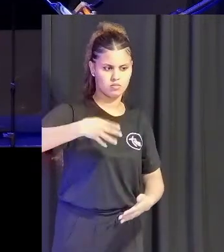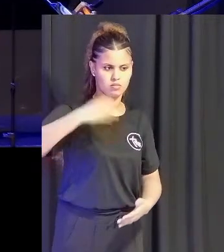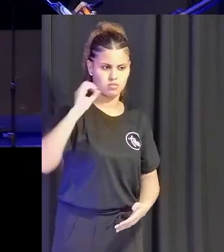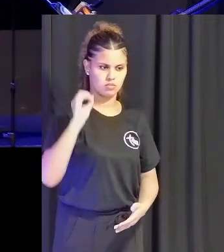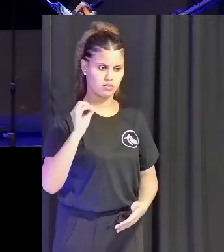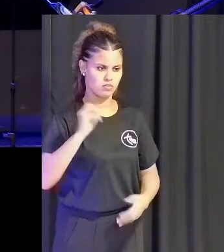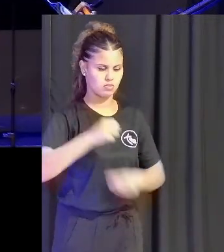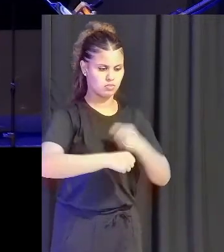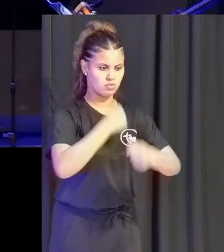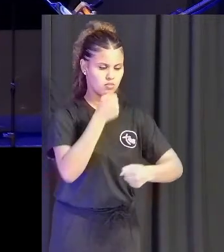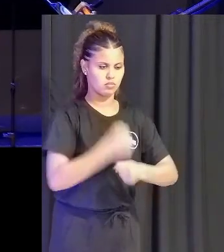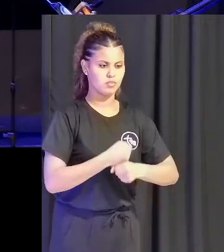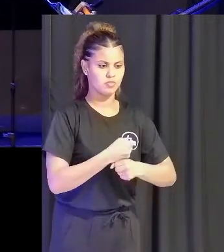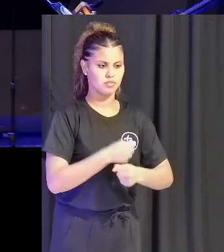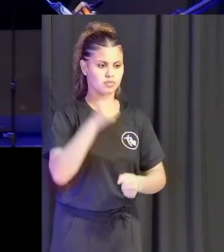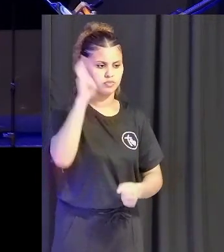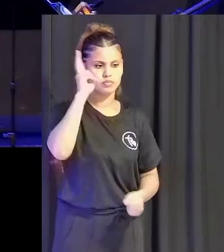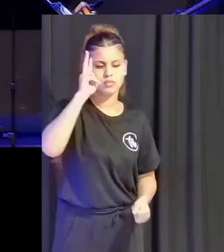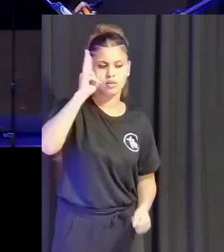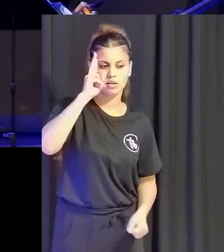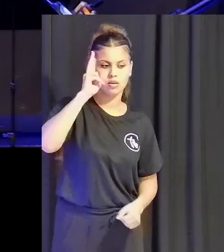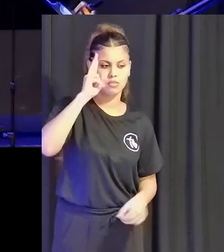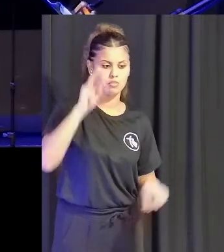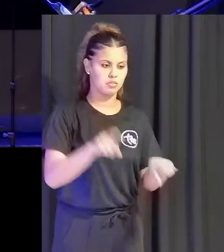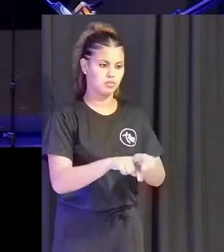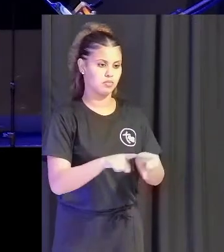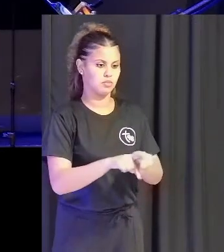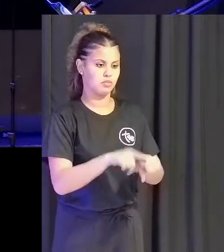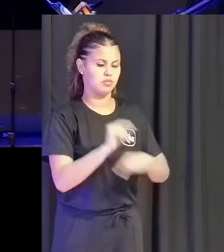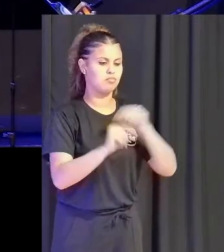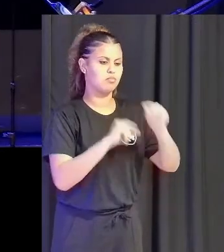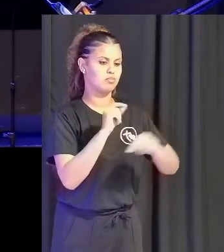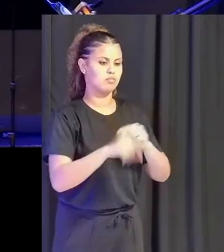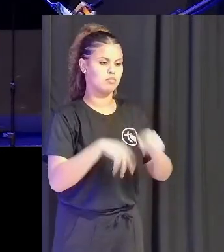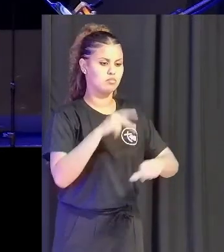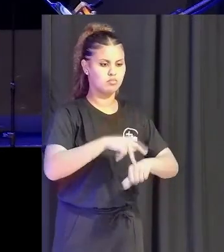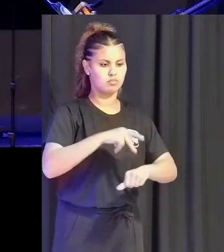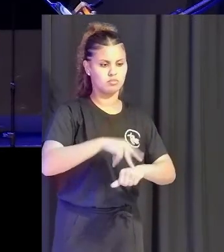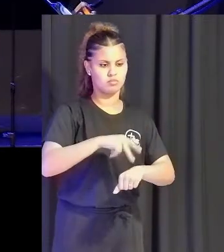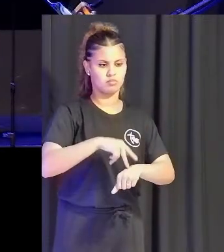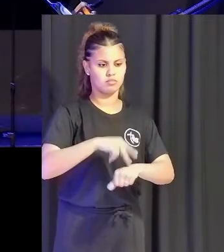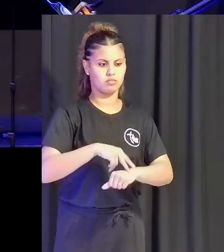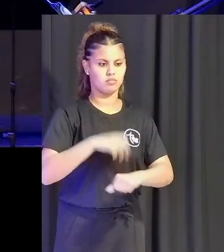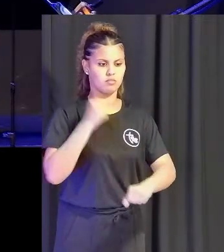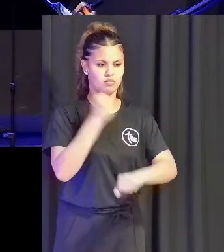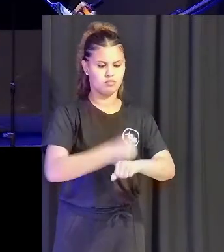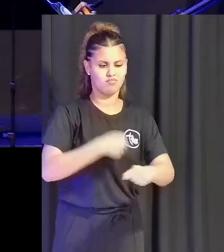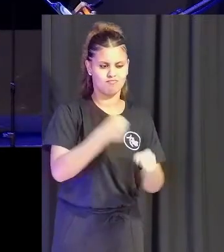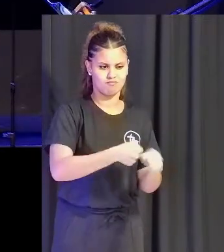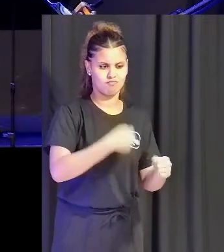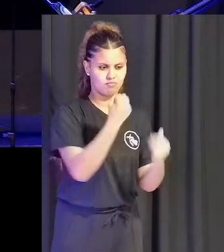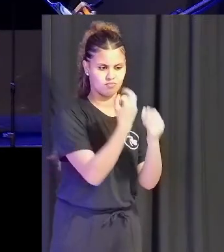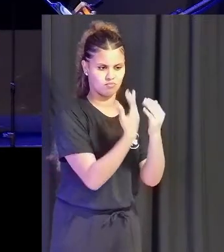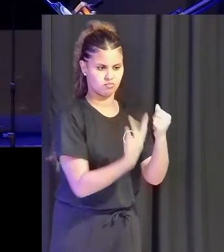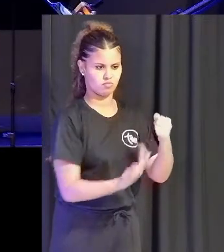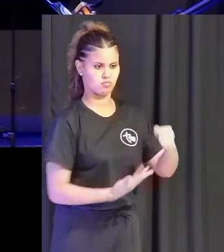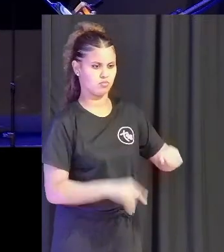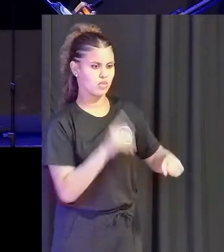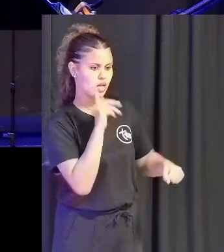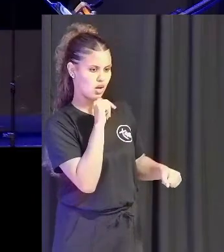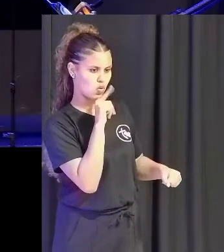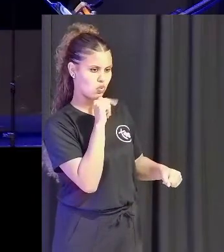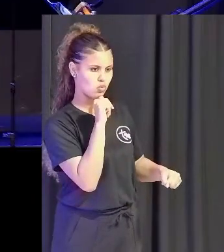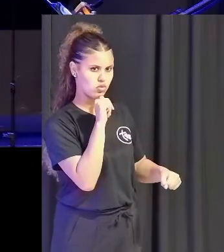lembra eles da água que saiu da pedra, no versículo 4, uma referência a Êxodo 17, 6, quando a